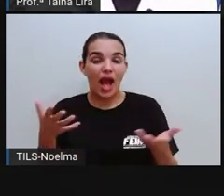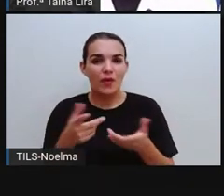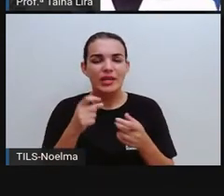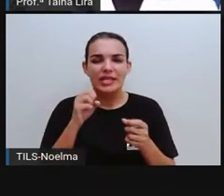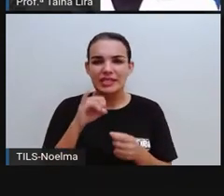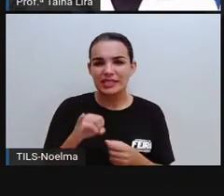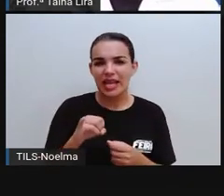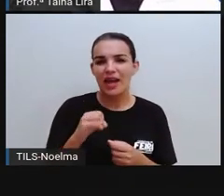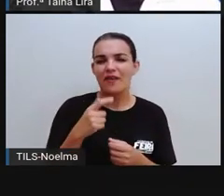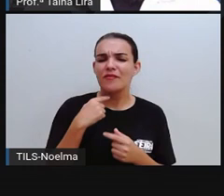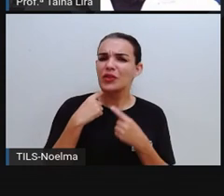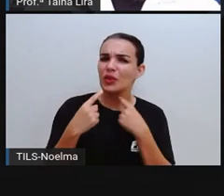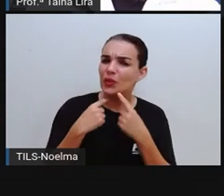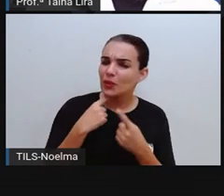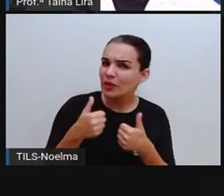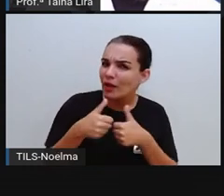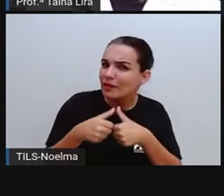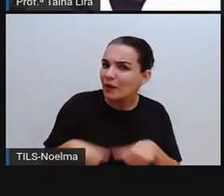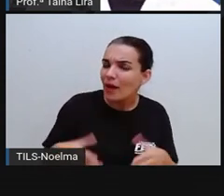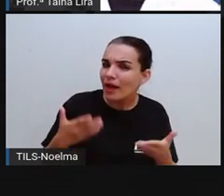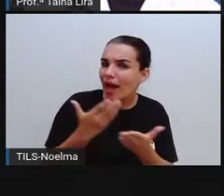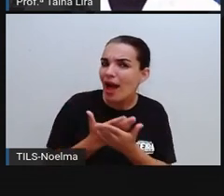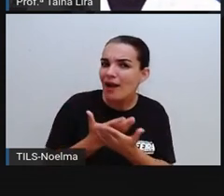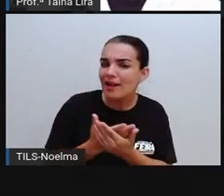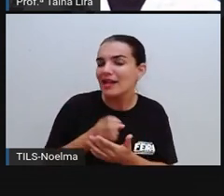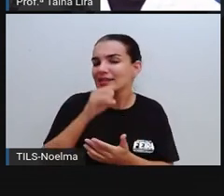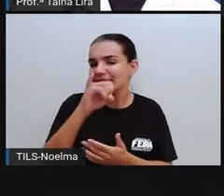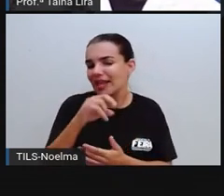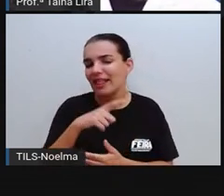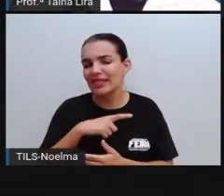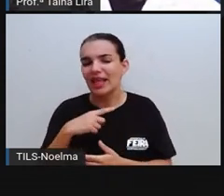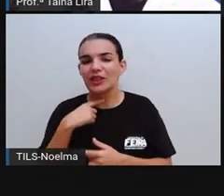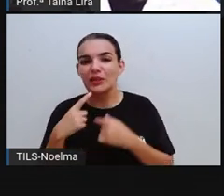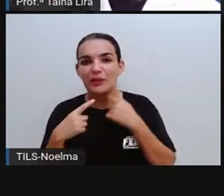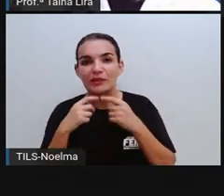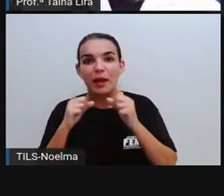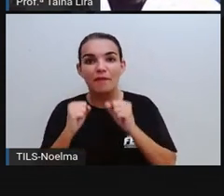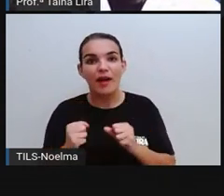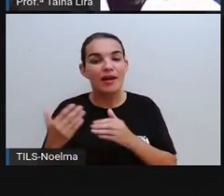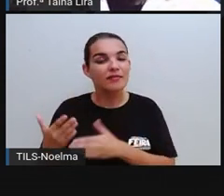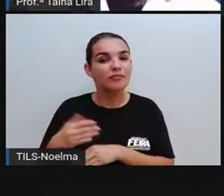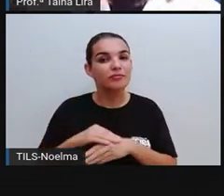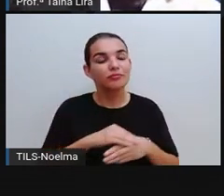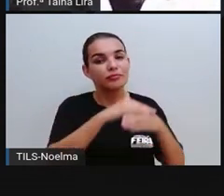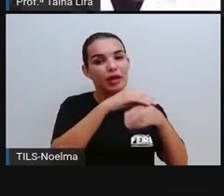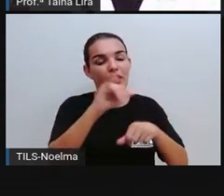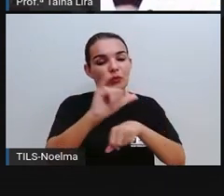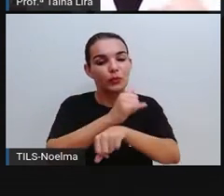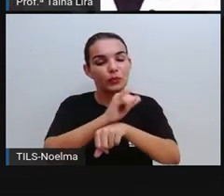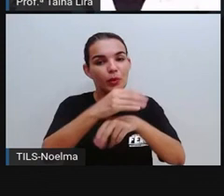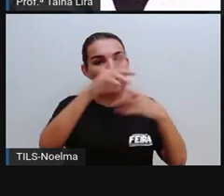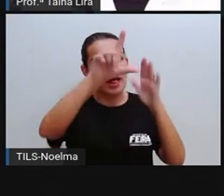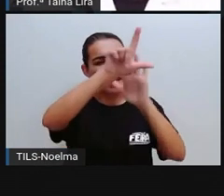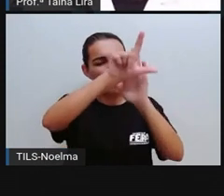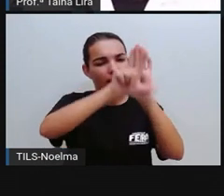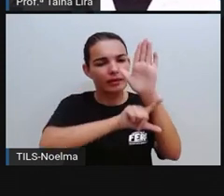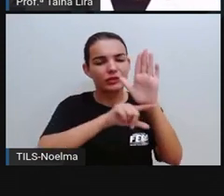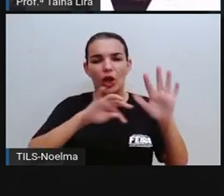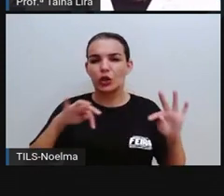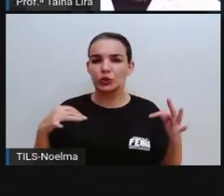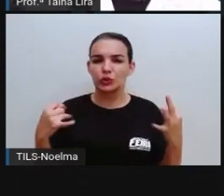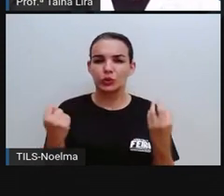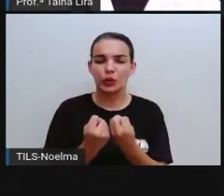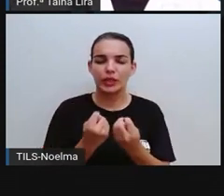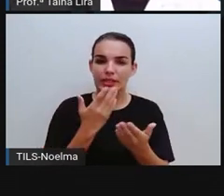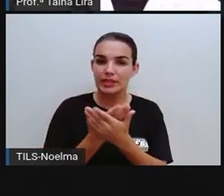ainda mais alguma dúvida sobre essa aula? Vocês já sabem, a gente tem a playlist do segundo ano com todas as aulas aí,